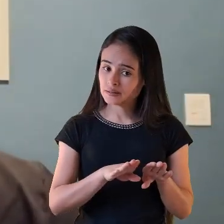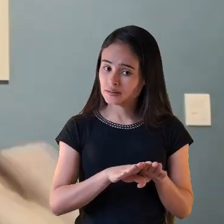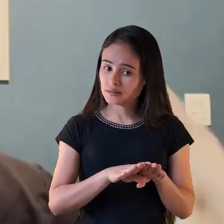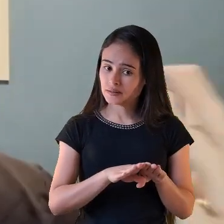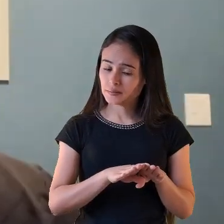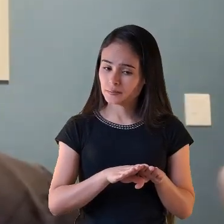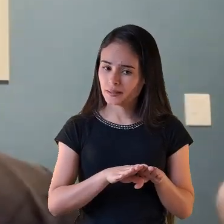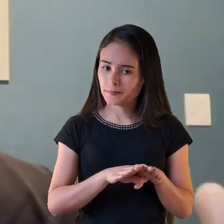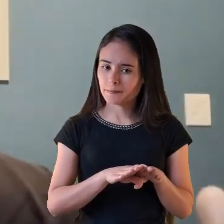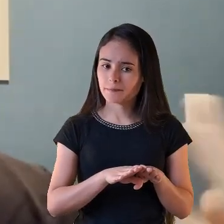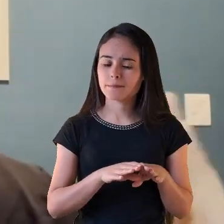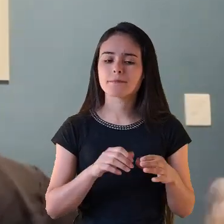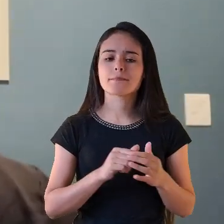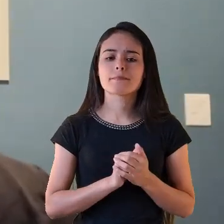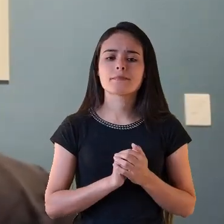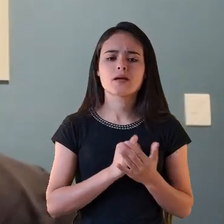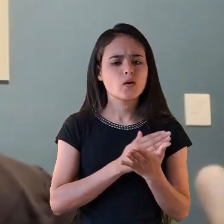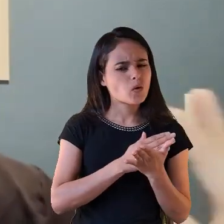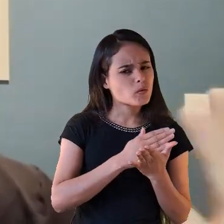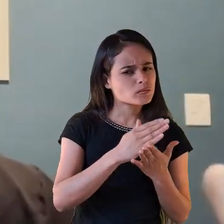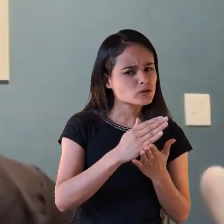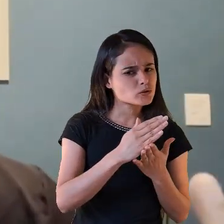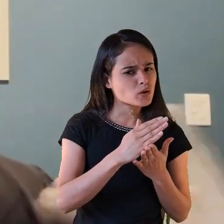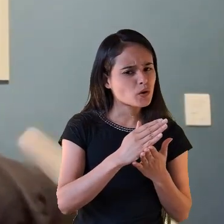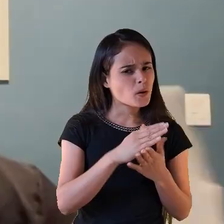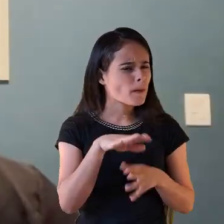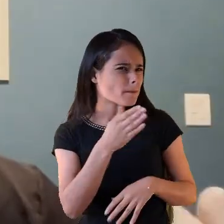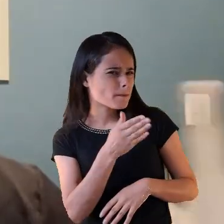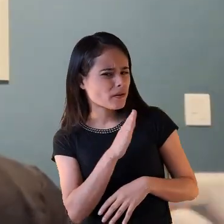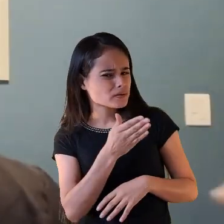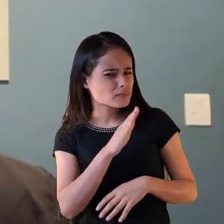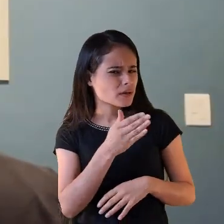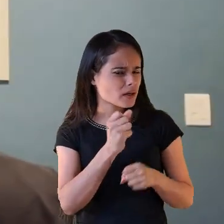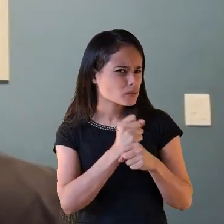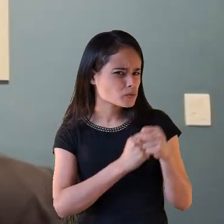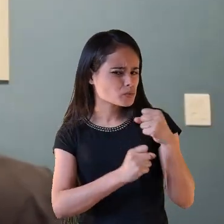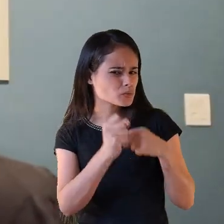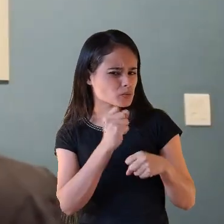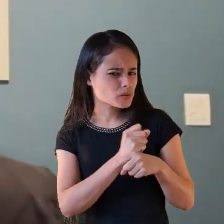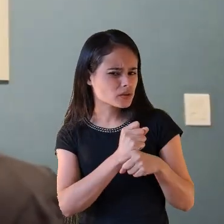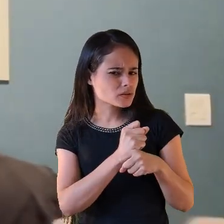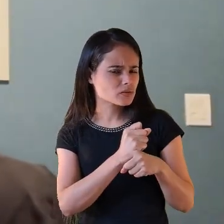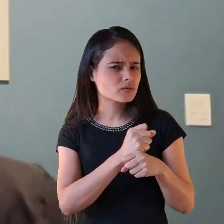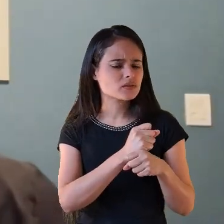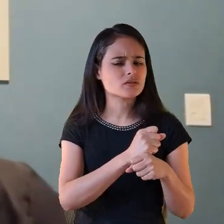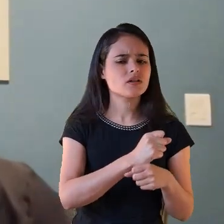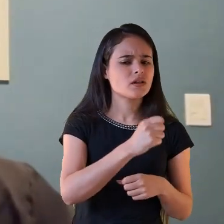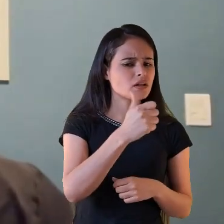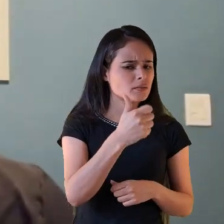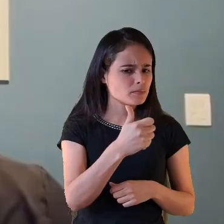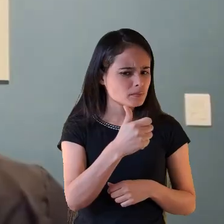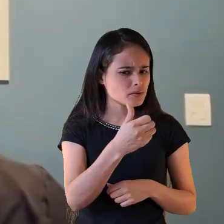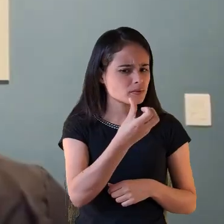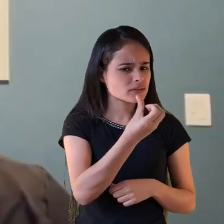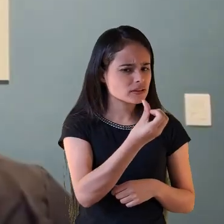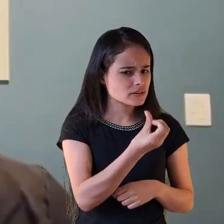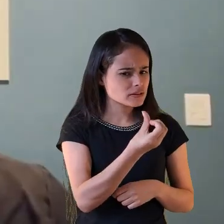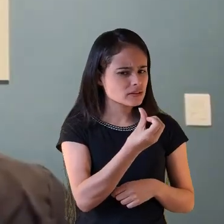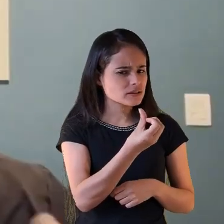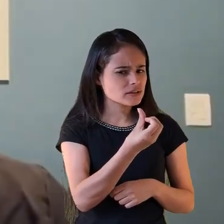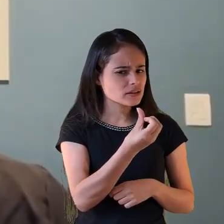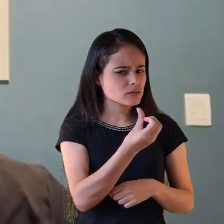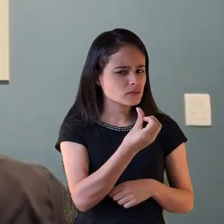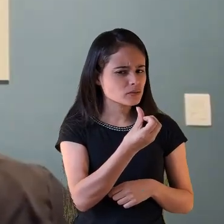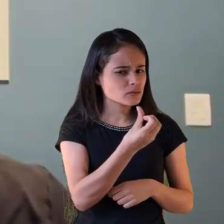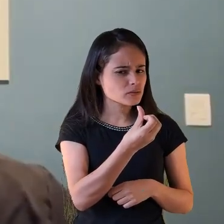a data de fundação dos Estados Unidos seria, na verdade, não seria 1776, e seria 1619. Por